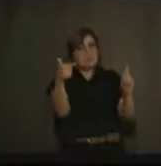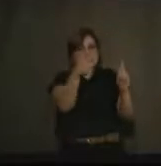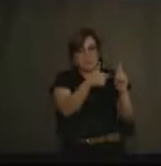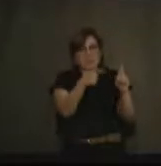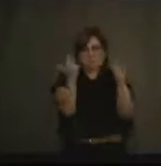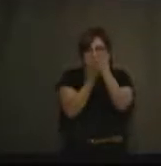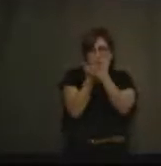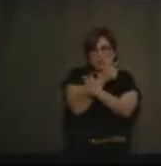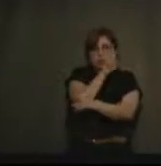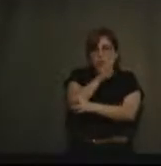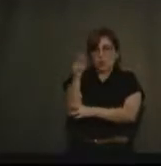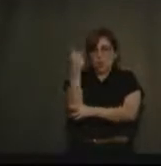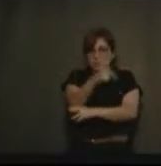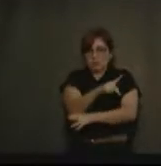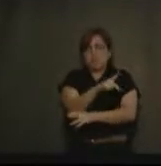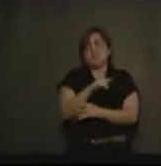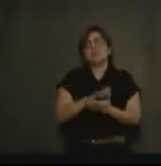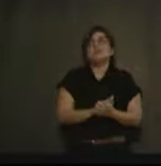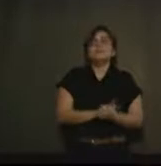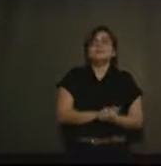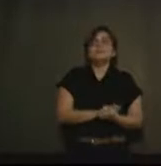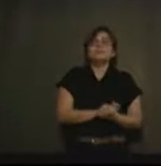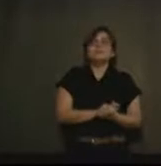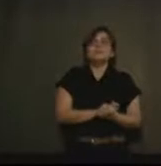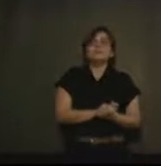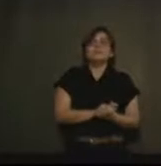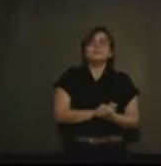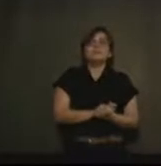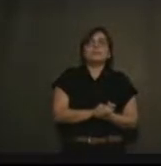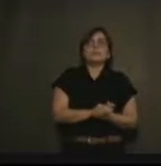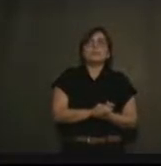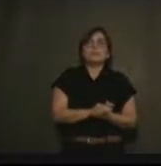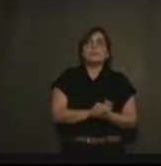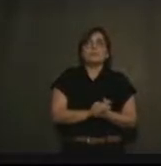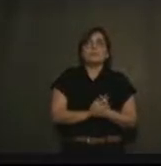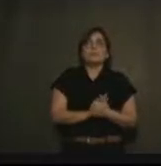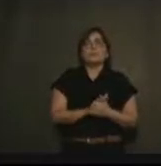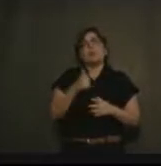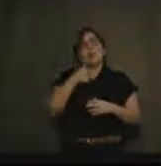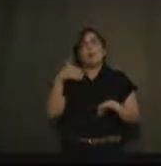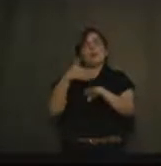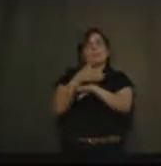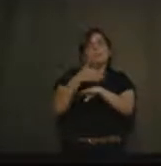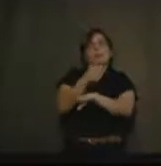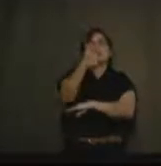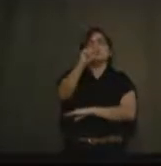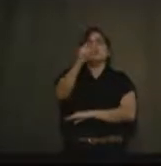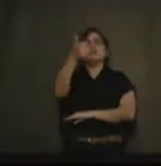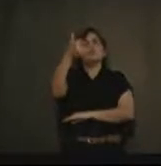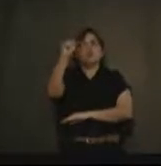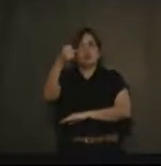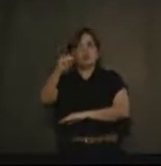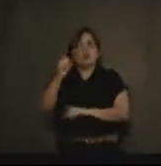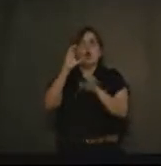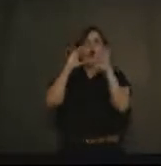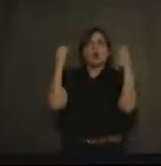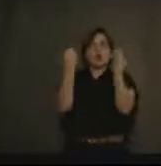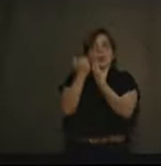em 2018, participando no Congresso Internacional de Matemáticos que organizamos